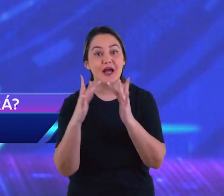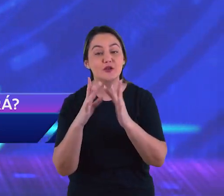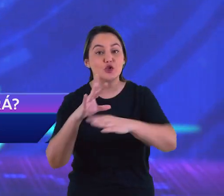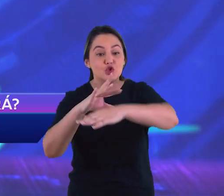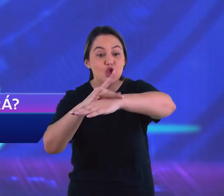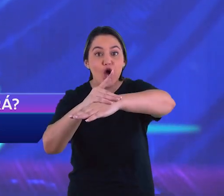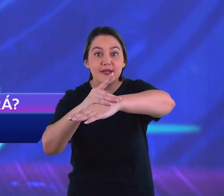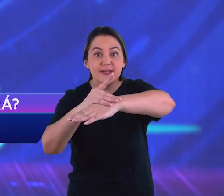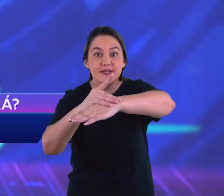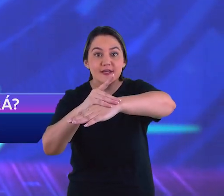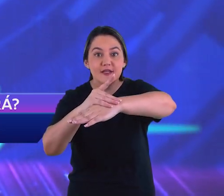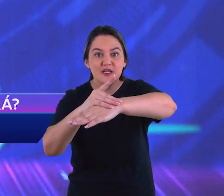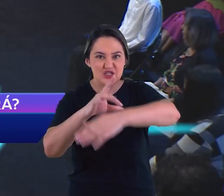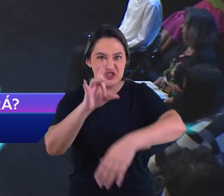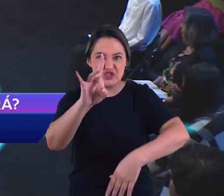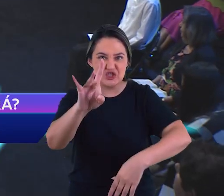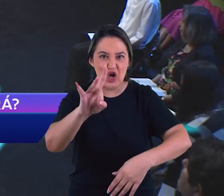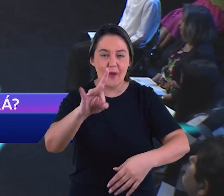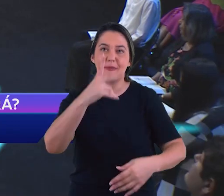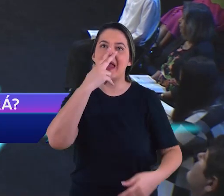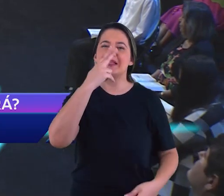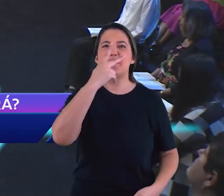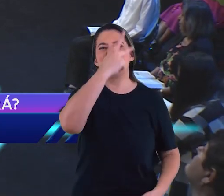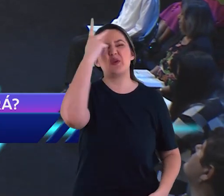contato físico.